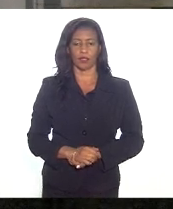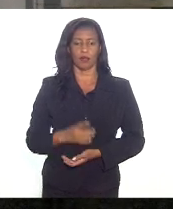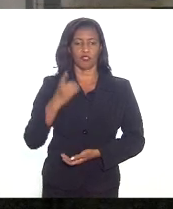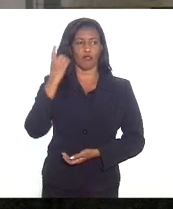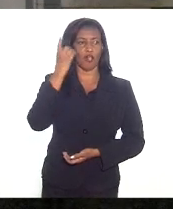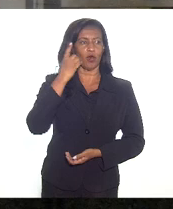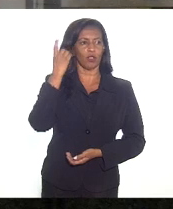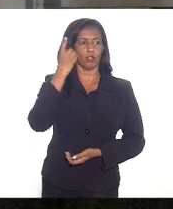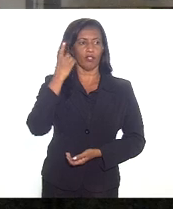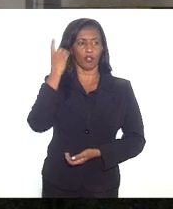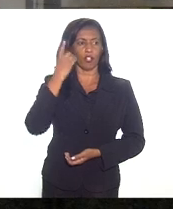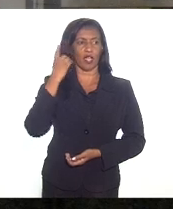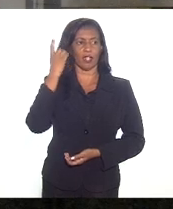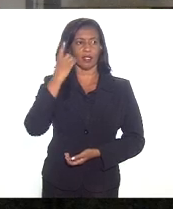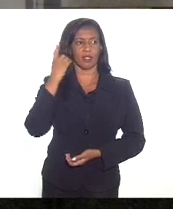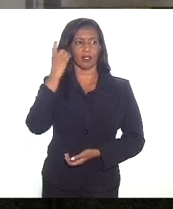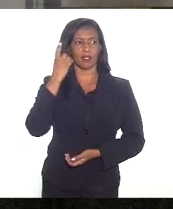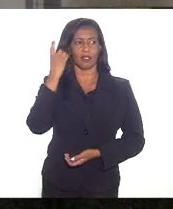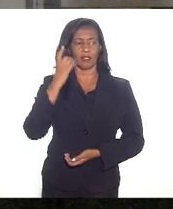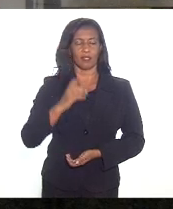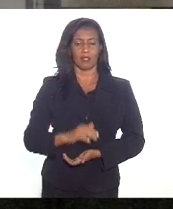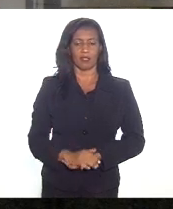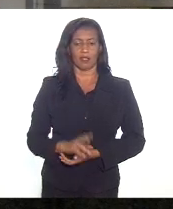Deputado Valdo Ceasa.